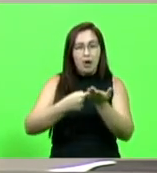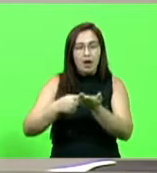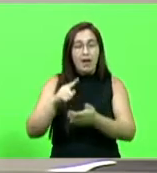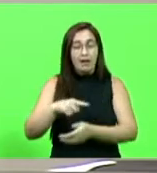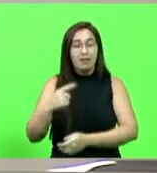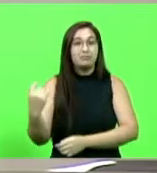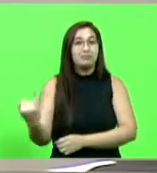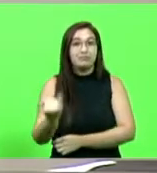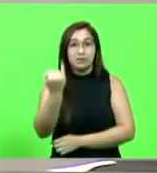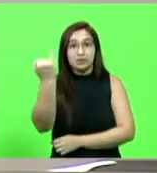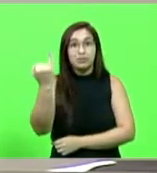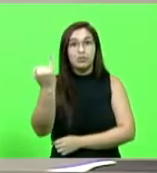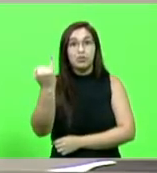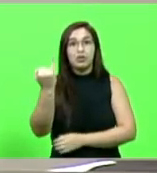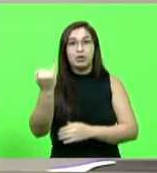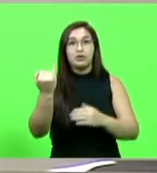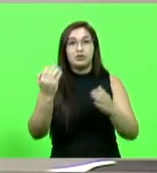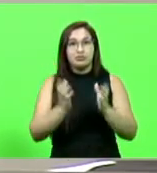importante